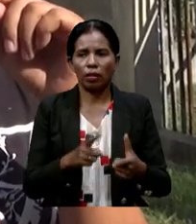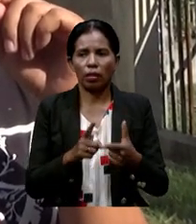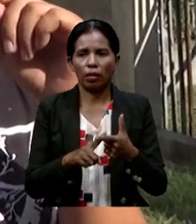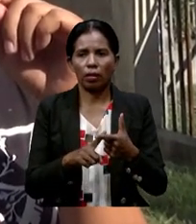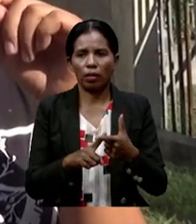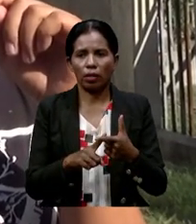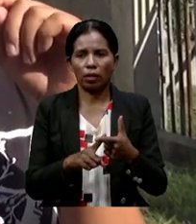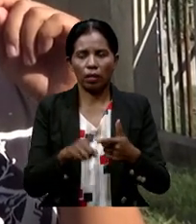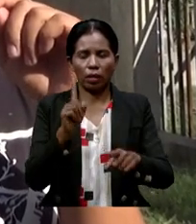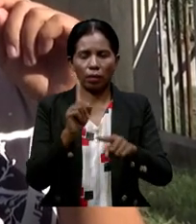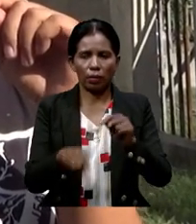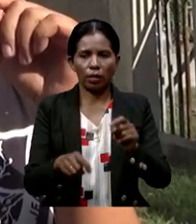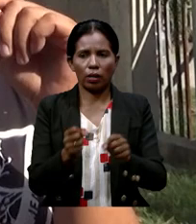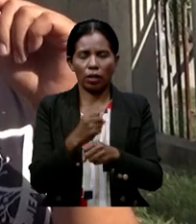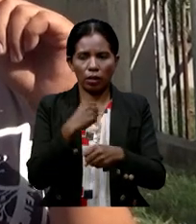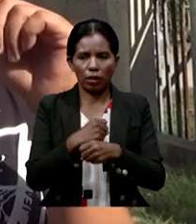la pele